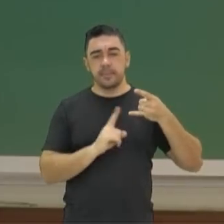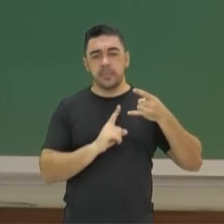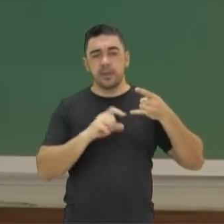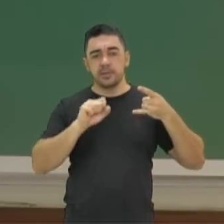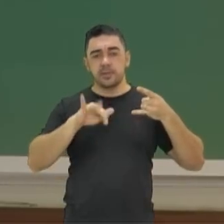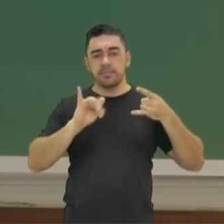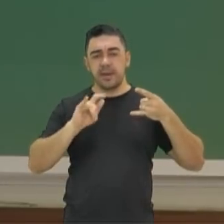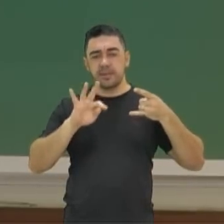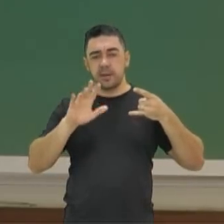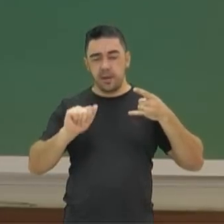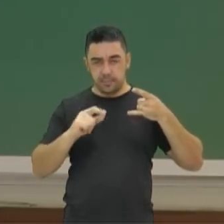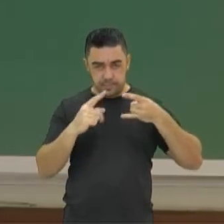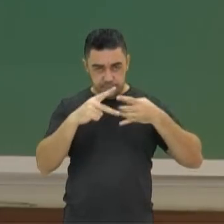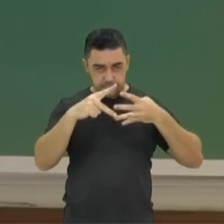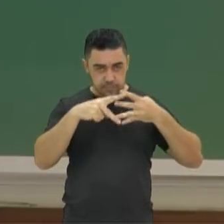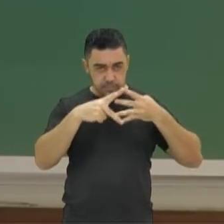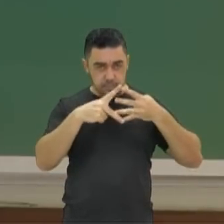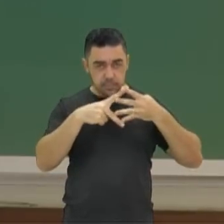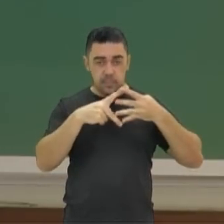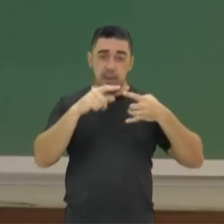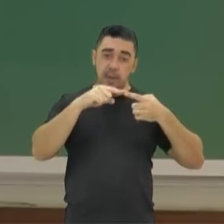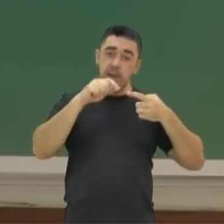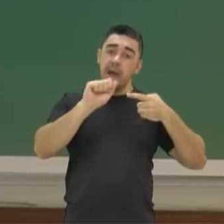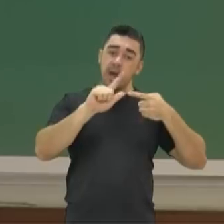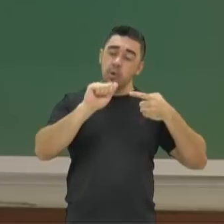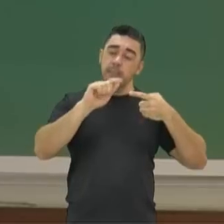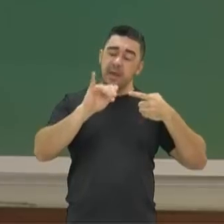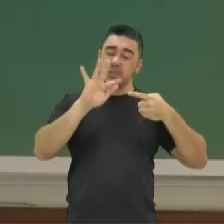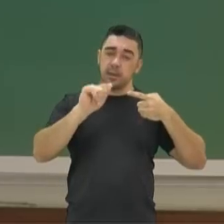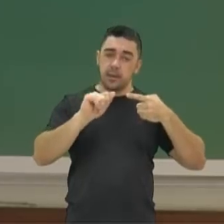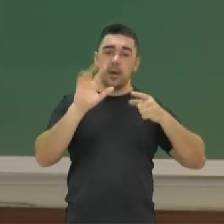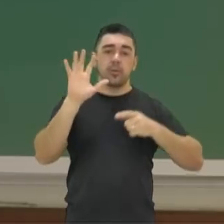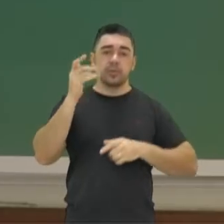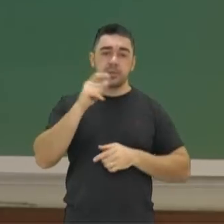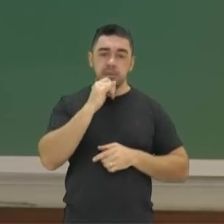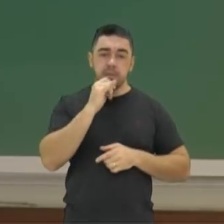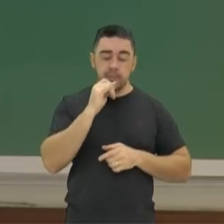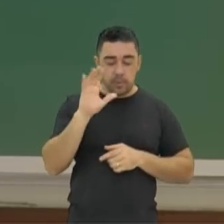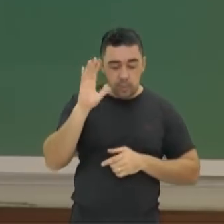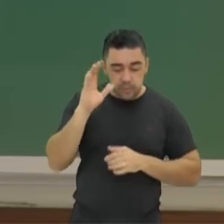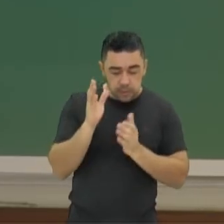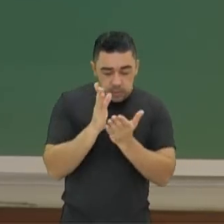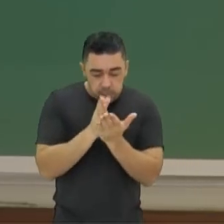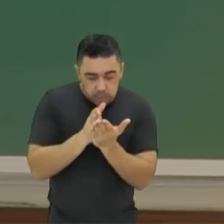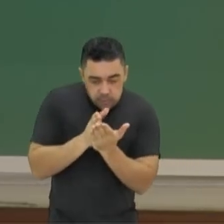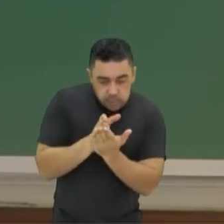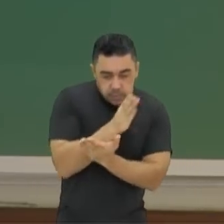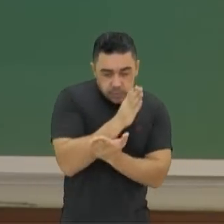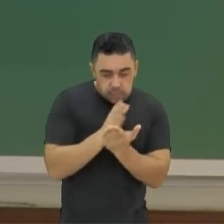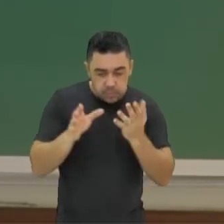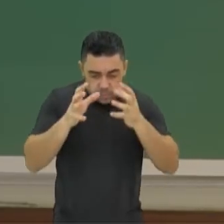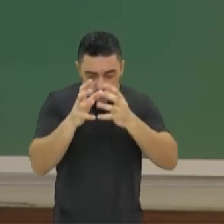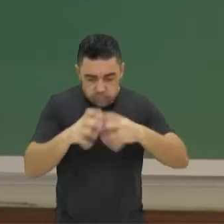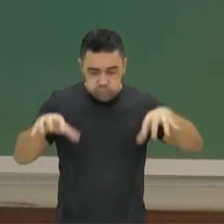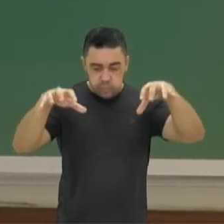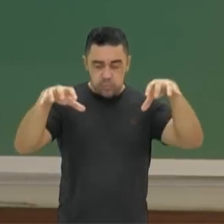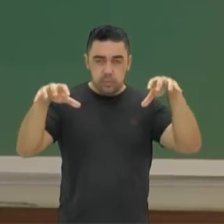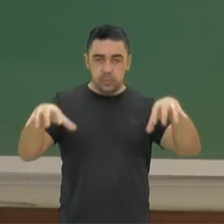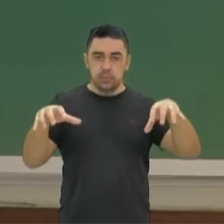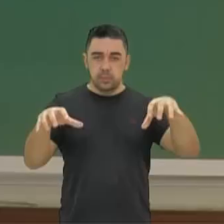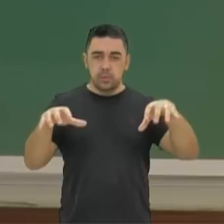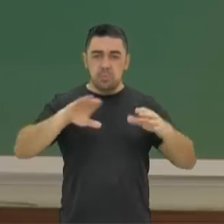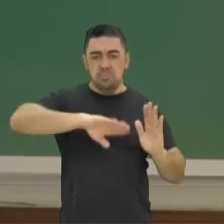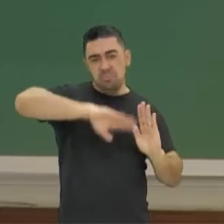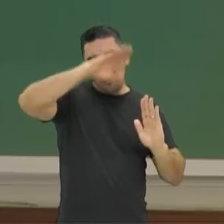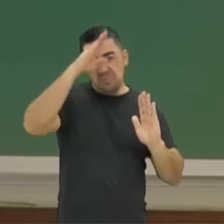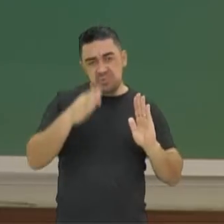Vamos lembrar as duas? A alopátrica ocorria quando? Quando aparece, então, uma separação, alguma coisa ali, né,